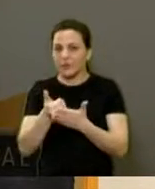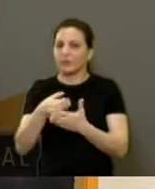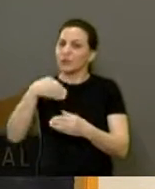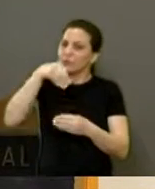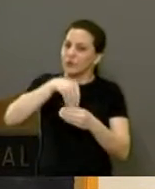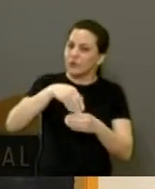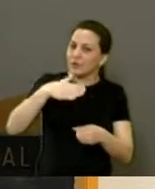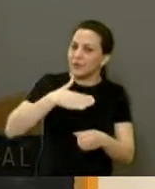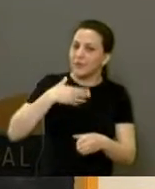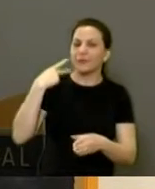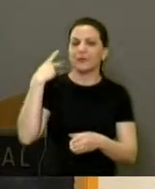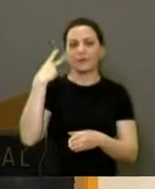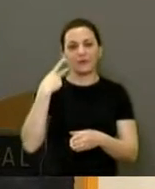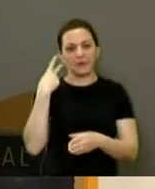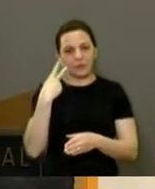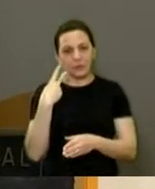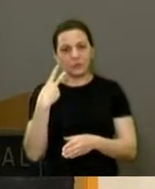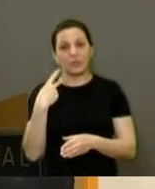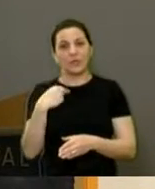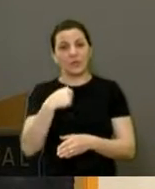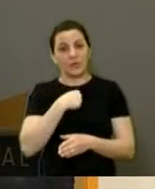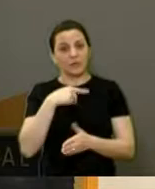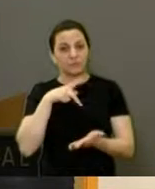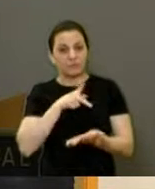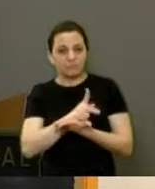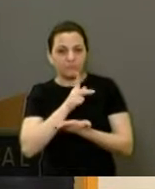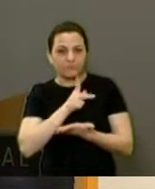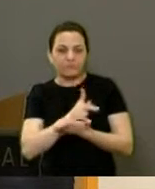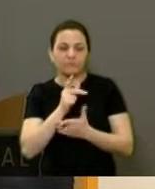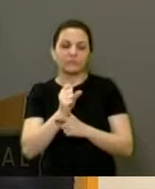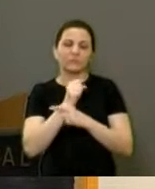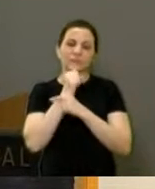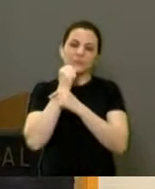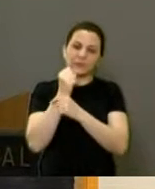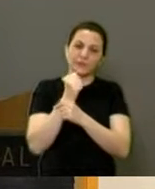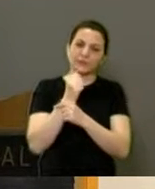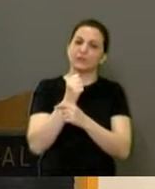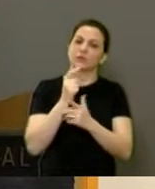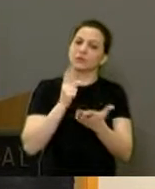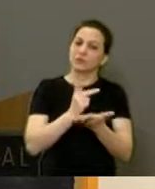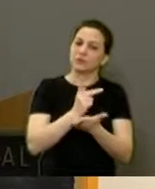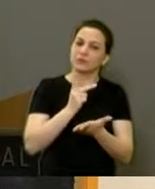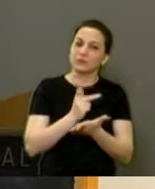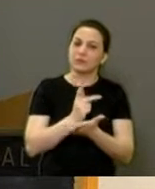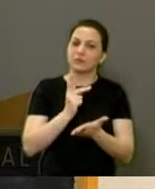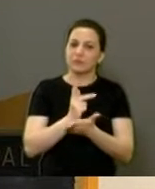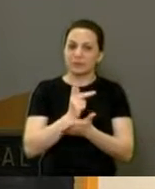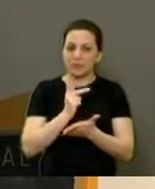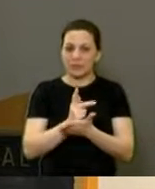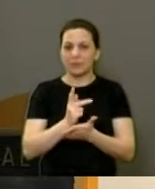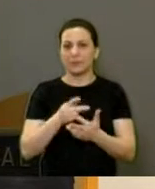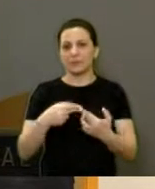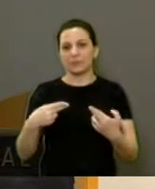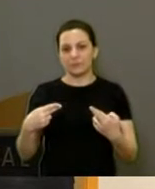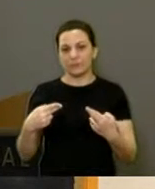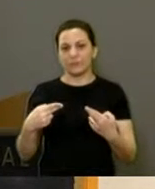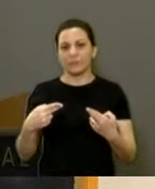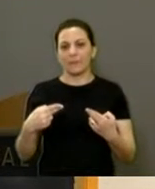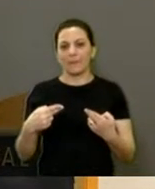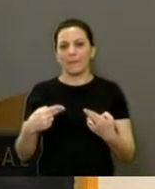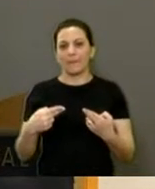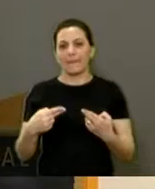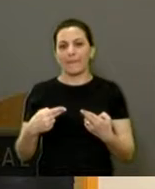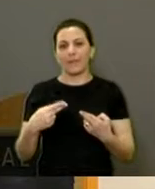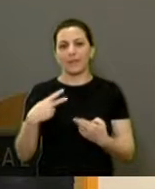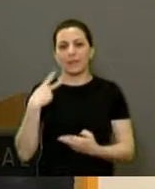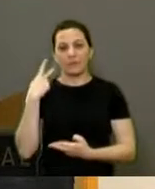votaram, eu sempre defendo e defendi, inclusive, o embate aqui, muitas vezes com